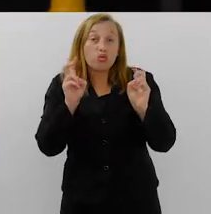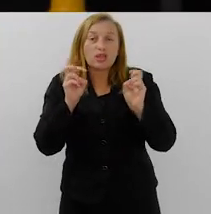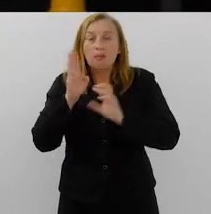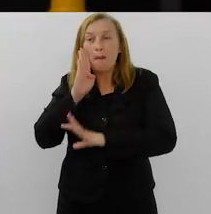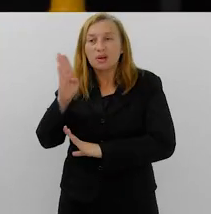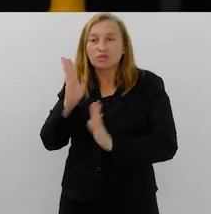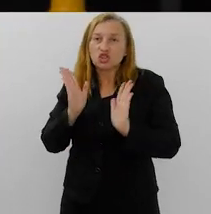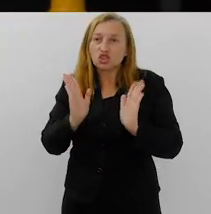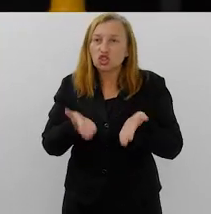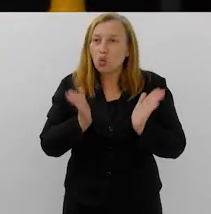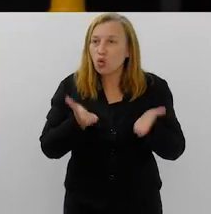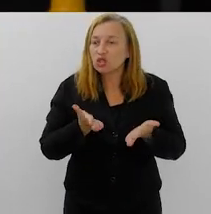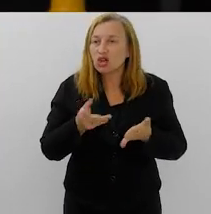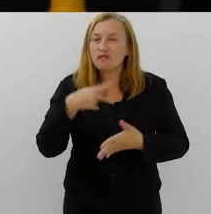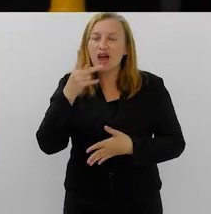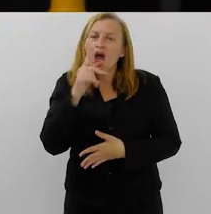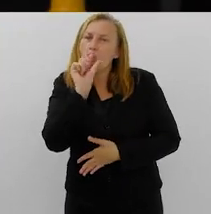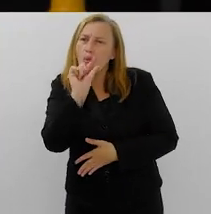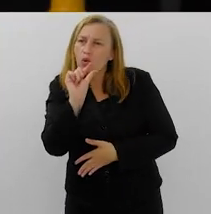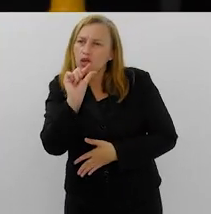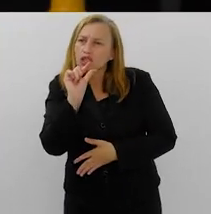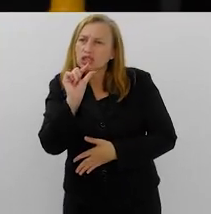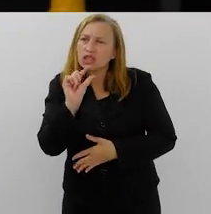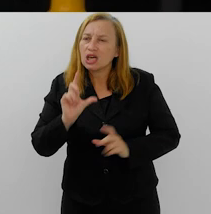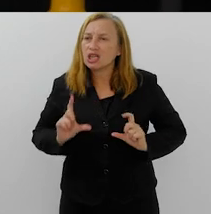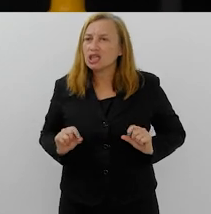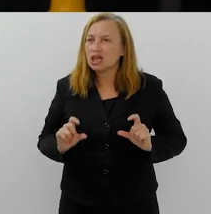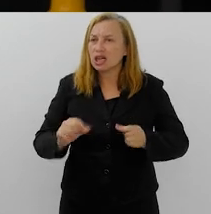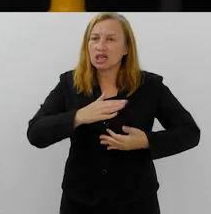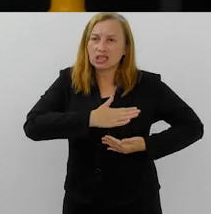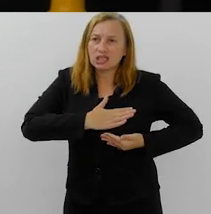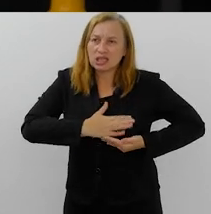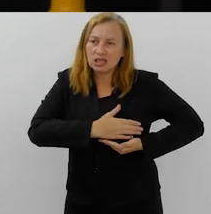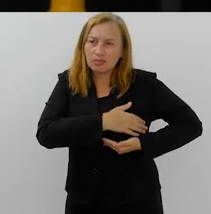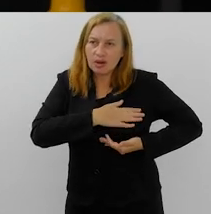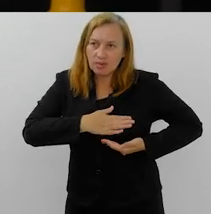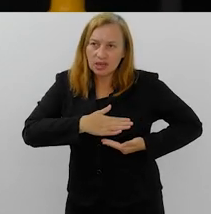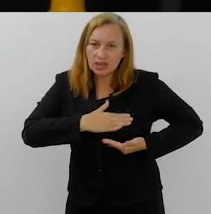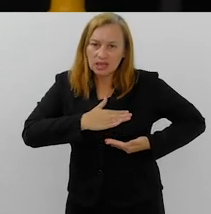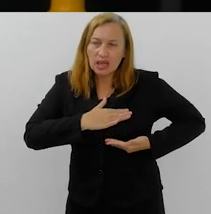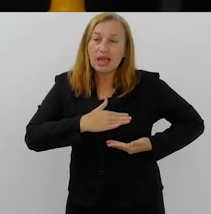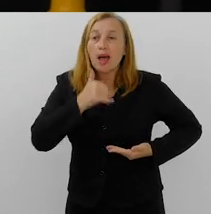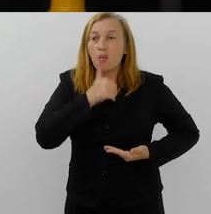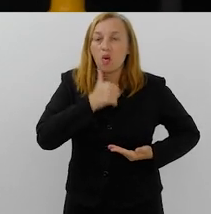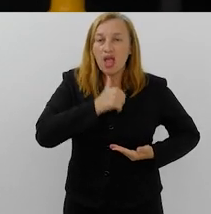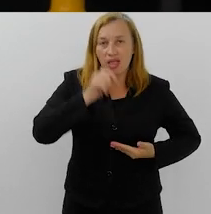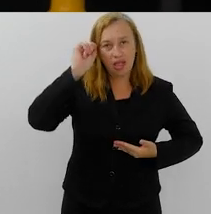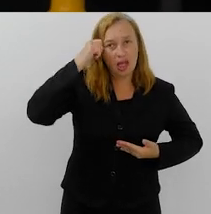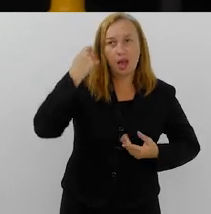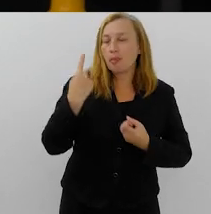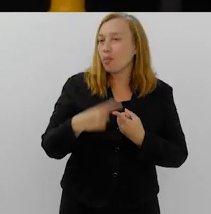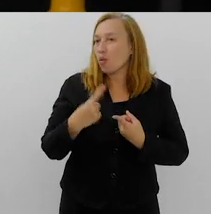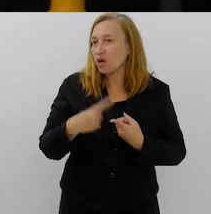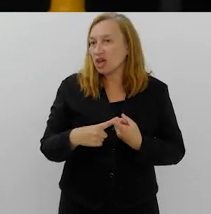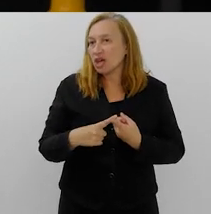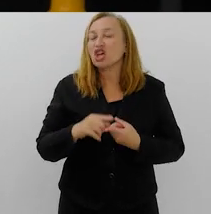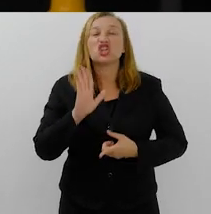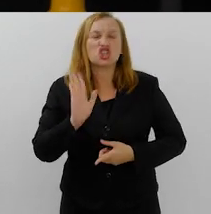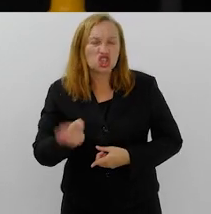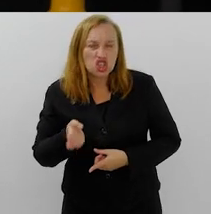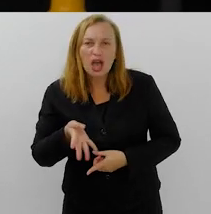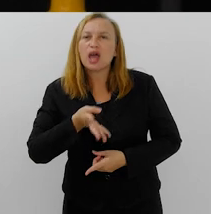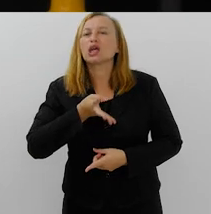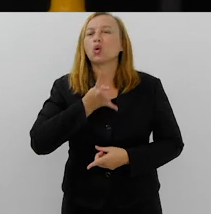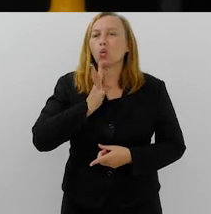o o tema né Principalmente de hoje era falar um pouco da questão do câncer de mama nas mulheres negras né porque ela